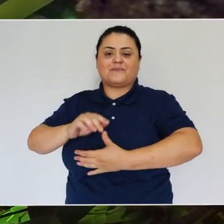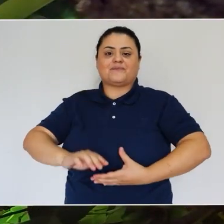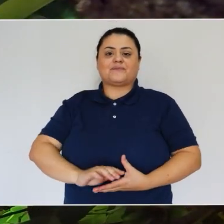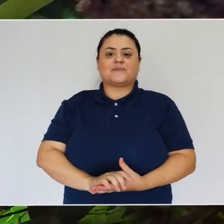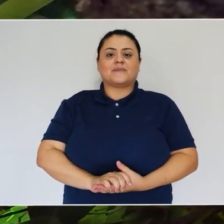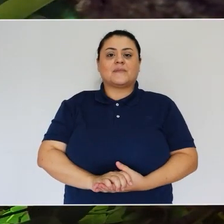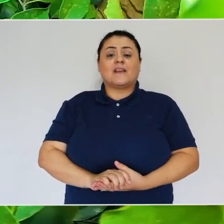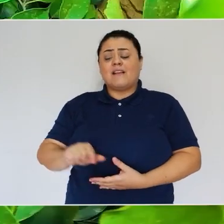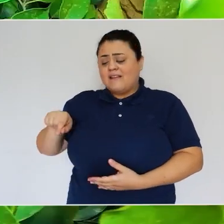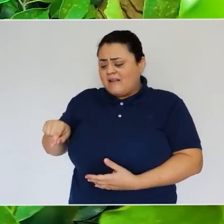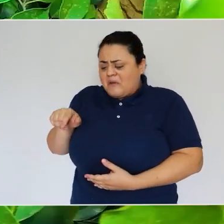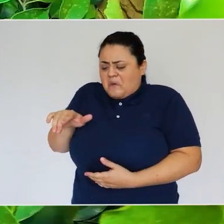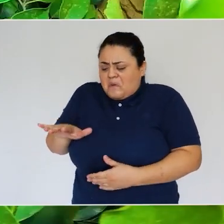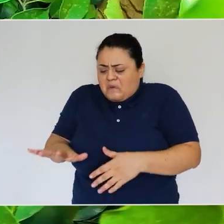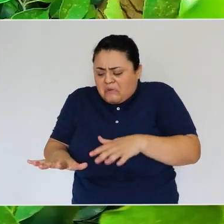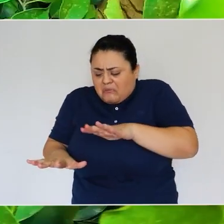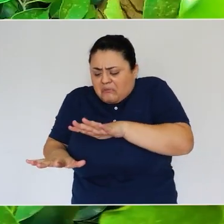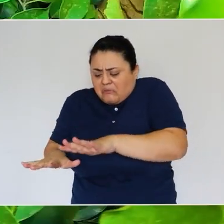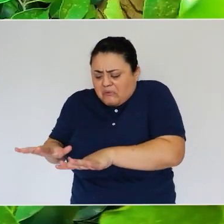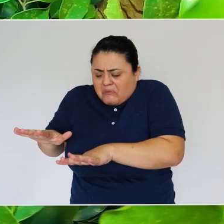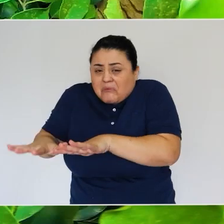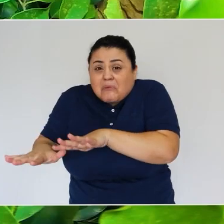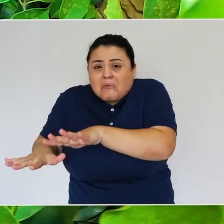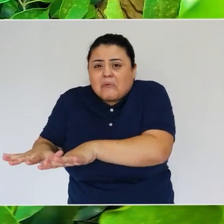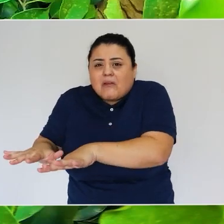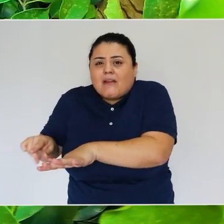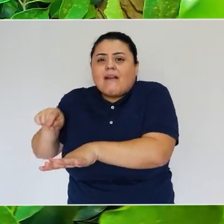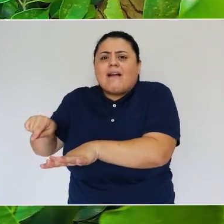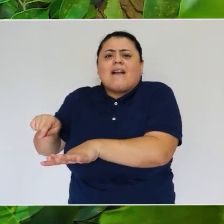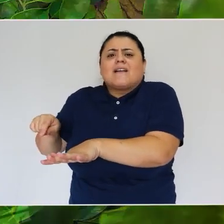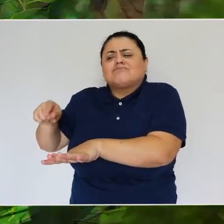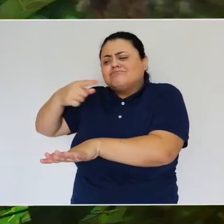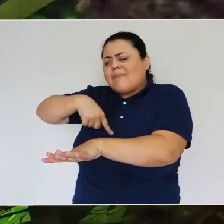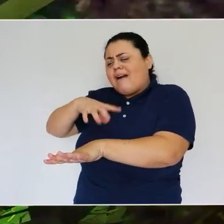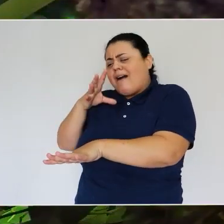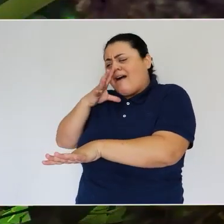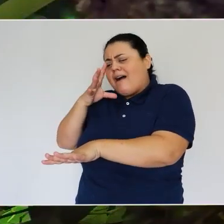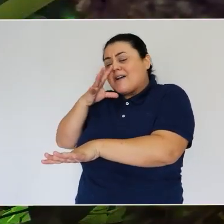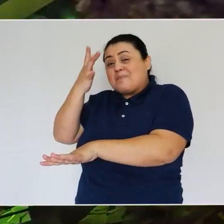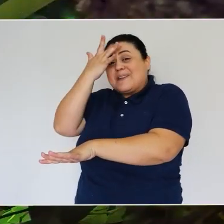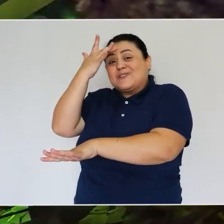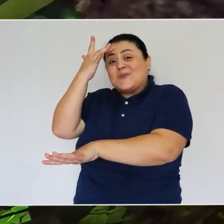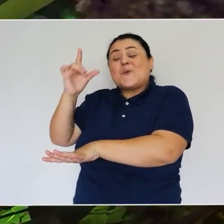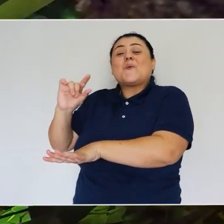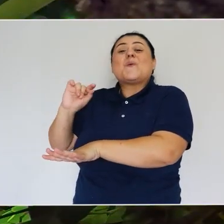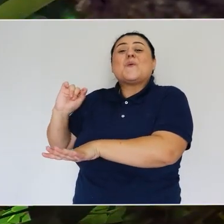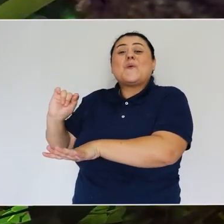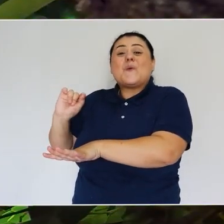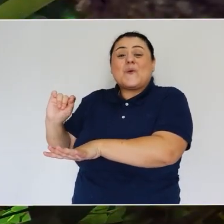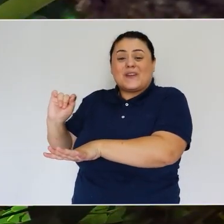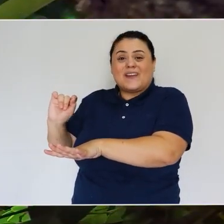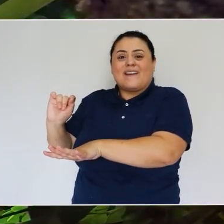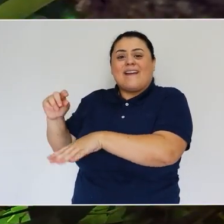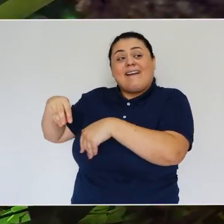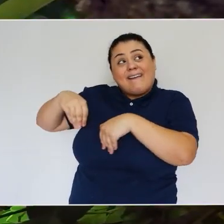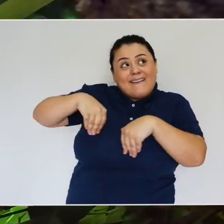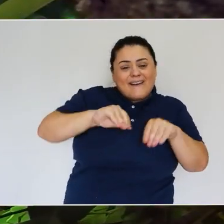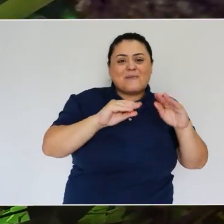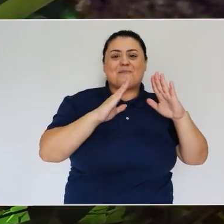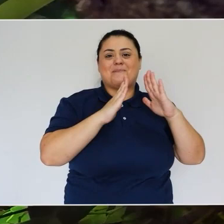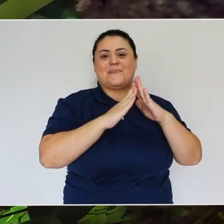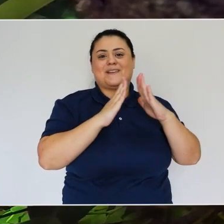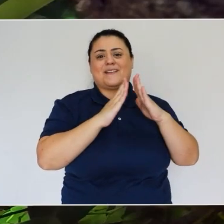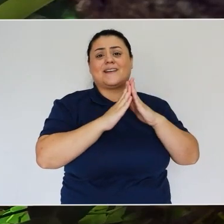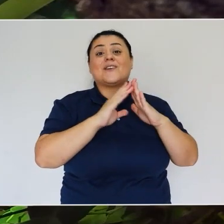Os monitores esmeralda são muito apreciados como animais de estimação exóticos, o que leva a que